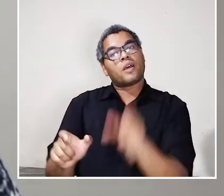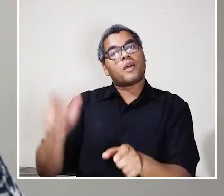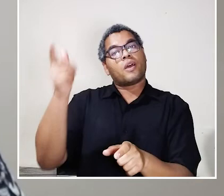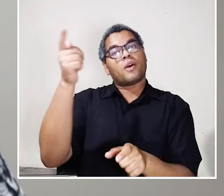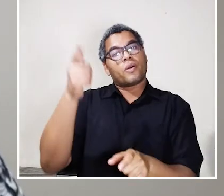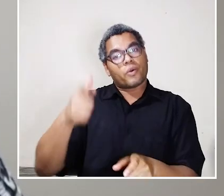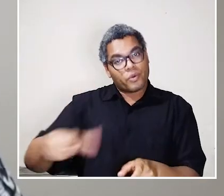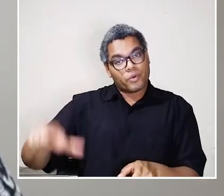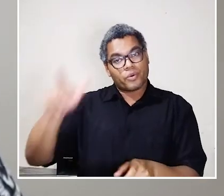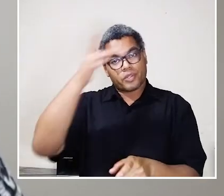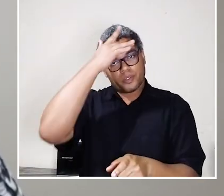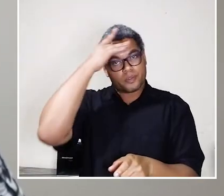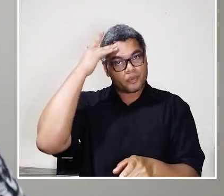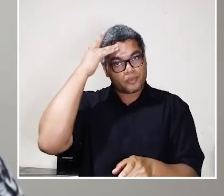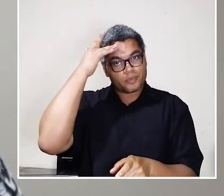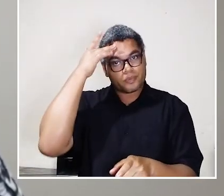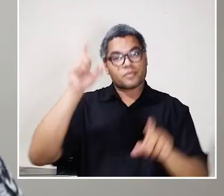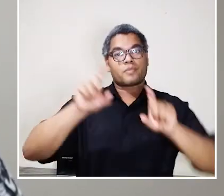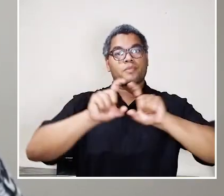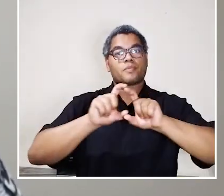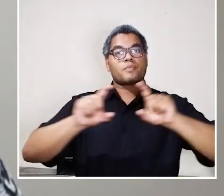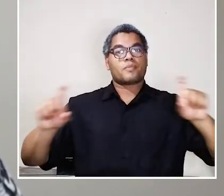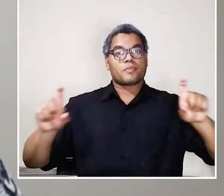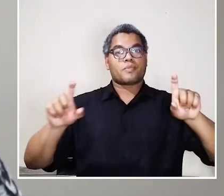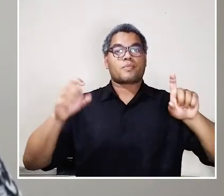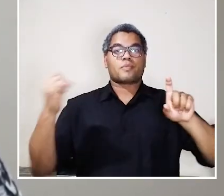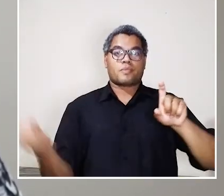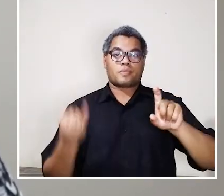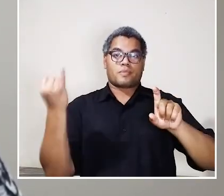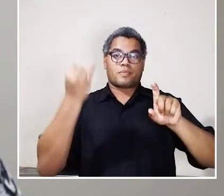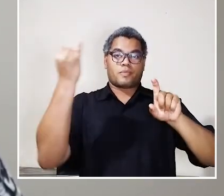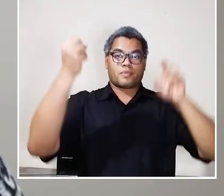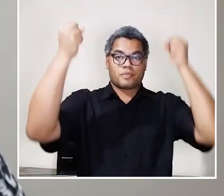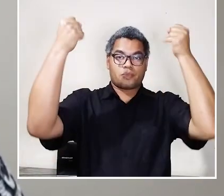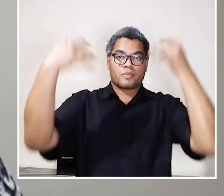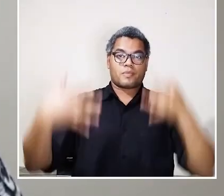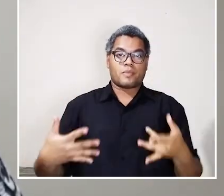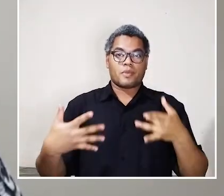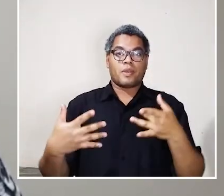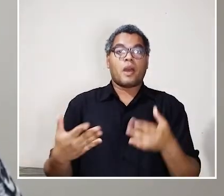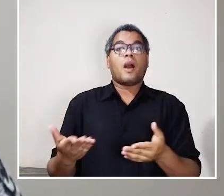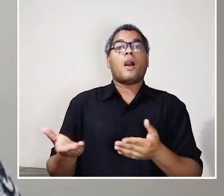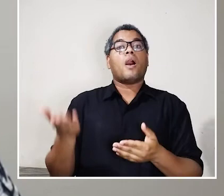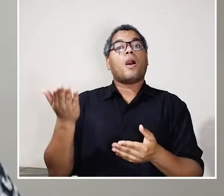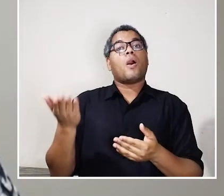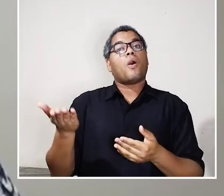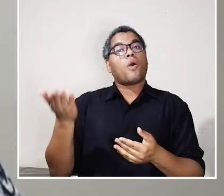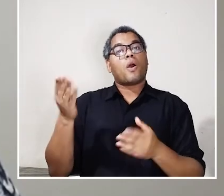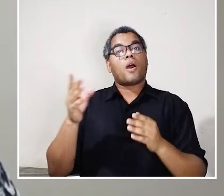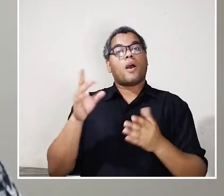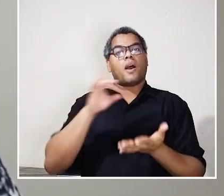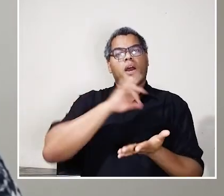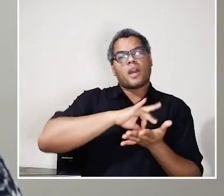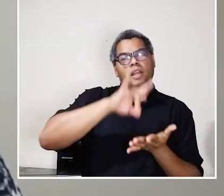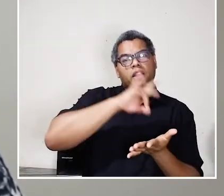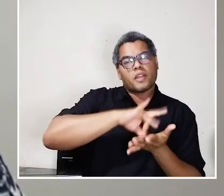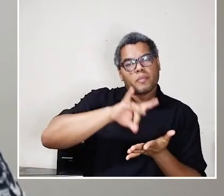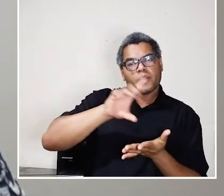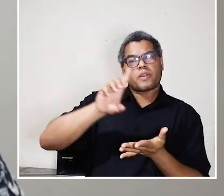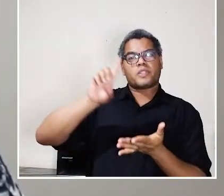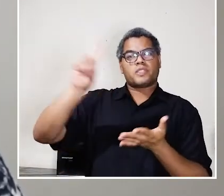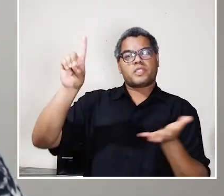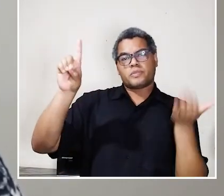angústia. Francis Schaeffer nos deixou uma frase muito interessante. Ele diz assim: se quando éramos